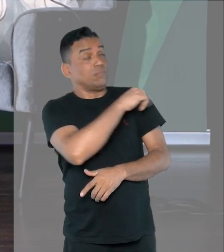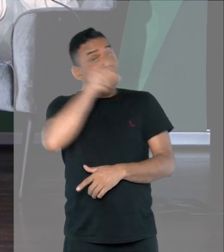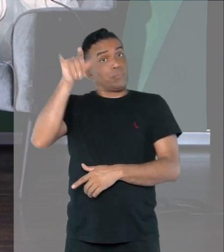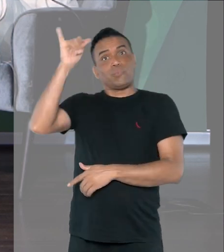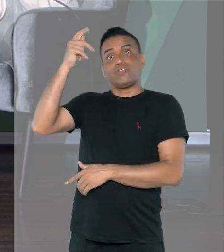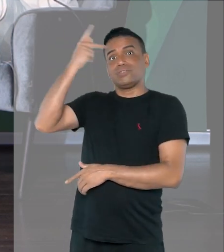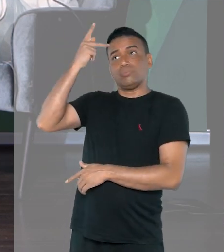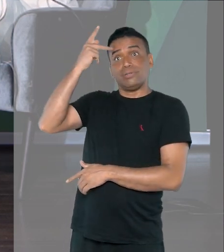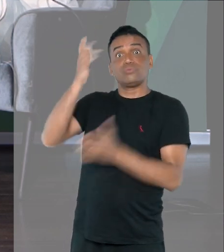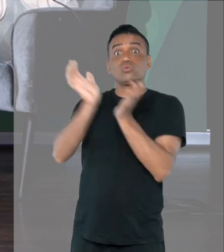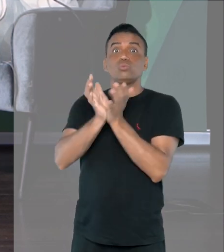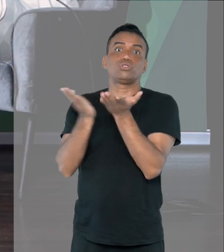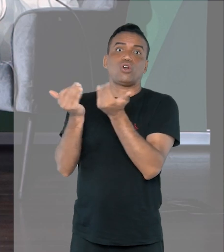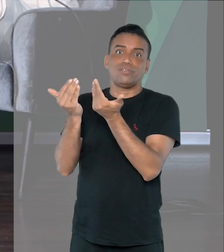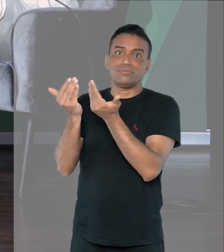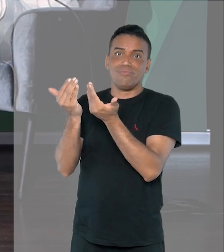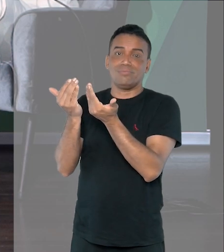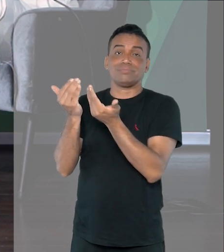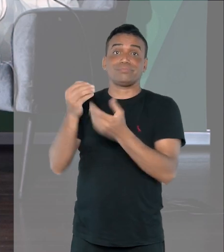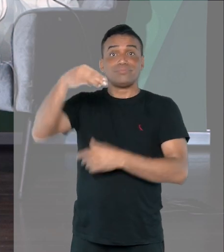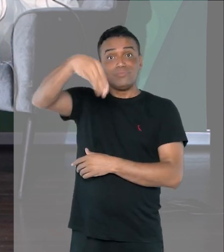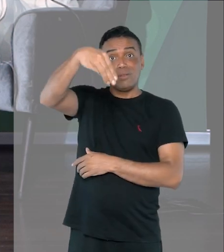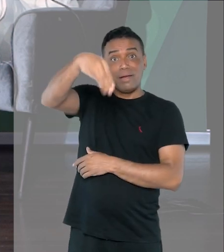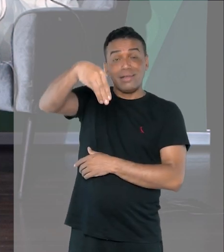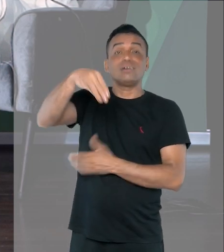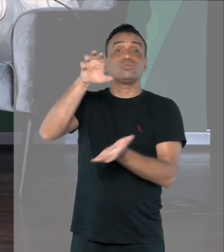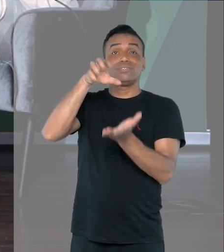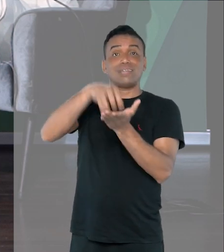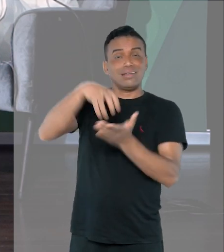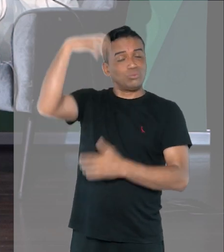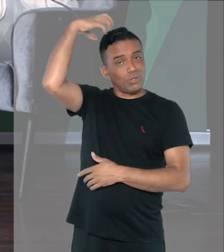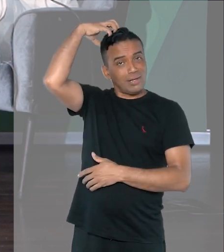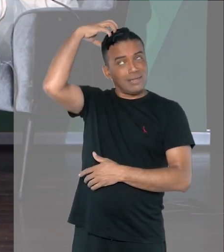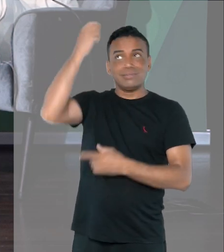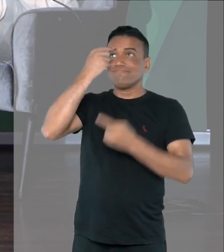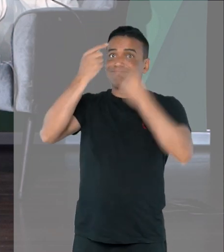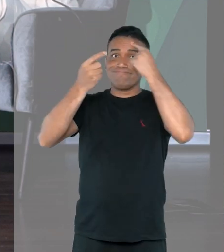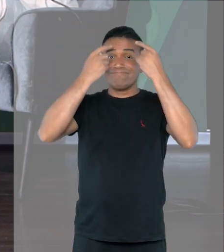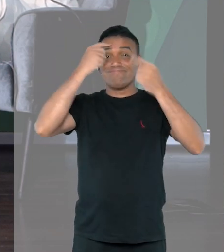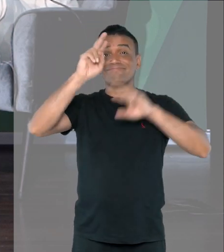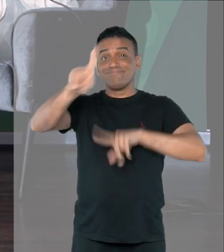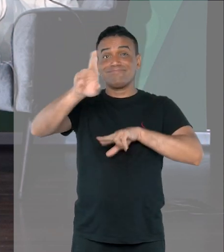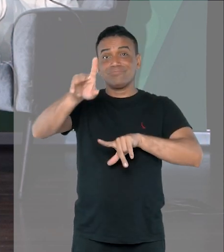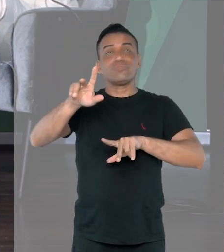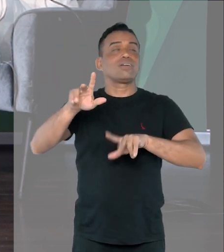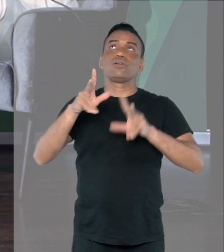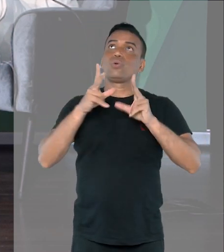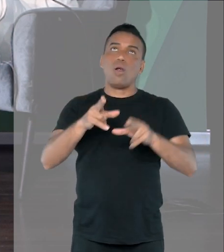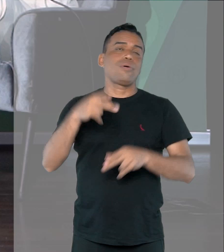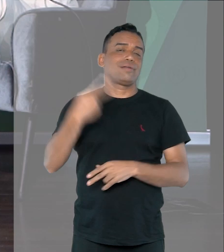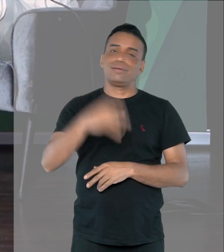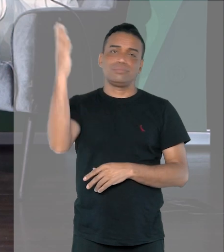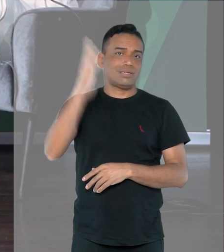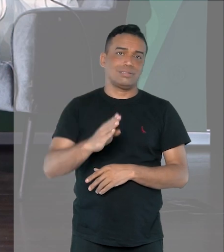jovens monarquistas com outros projetos. No Maranhão já tem outro centro monárquico com outras ideias. É como tudo no Brasil. O Brasil